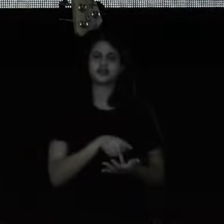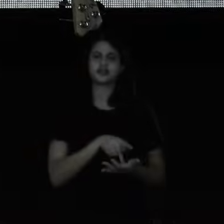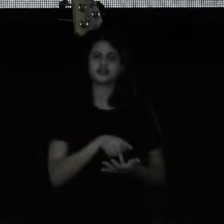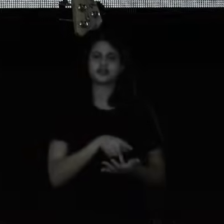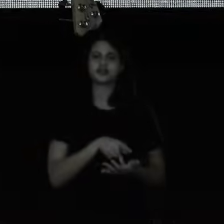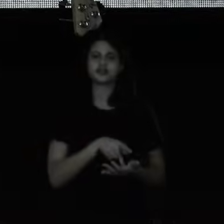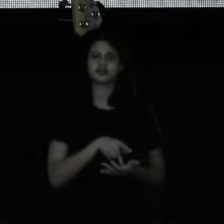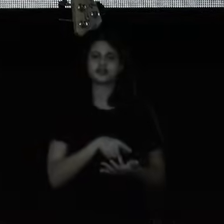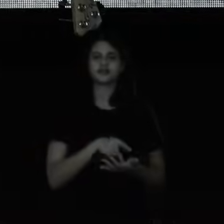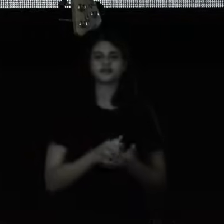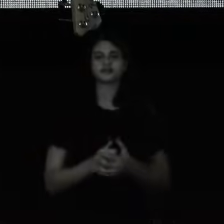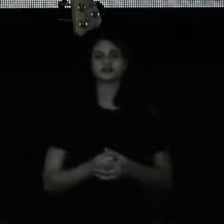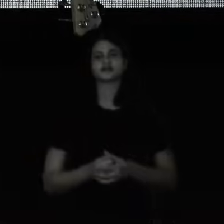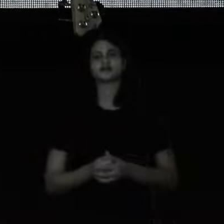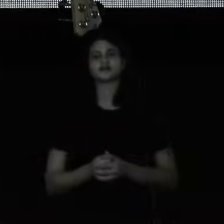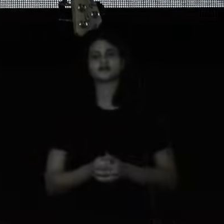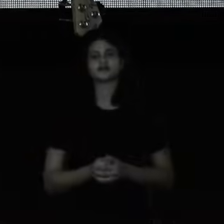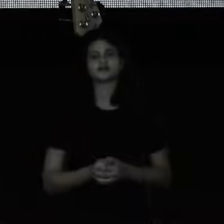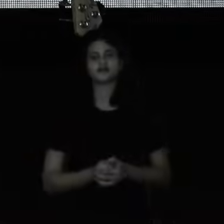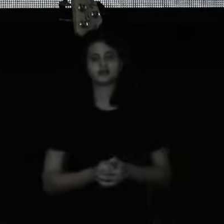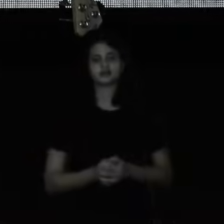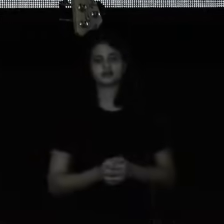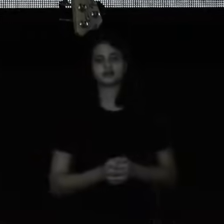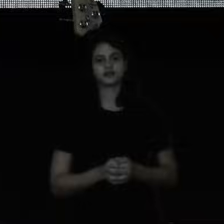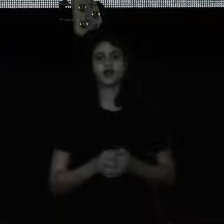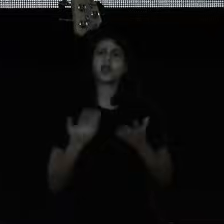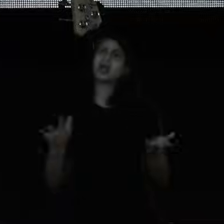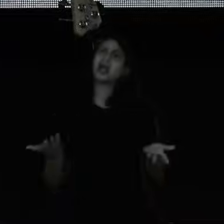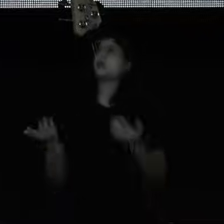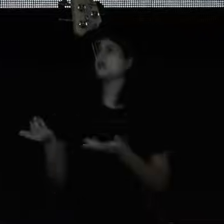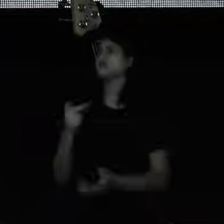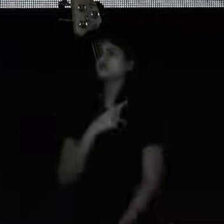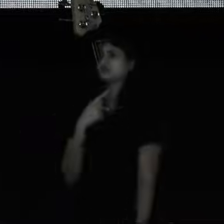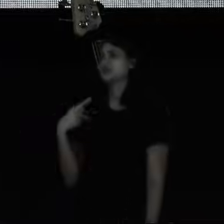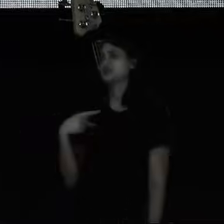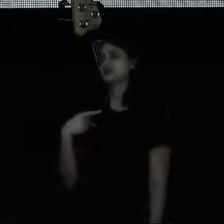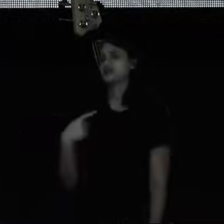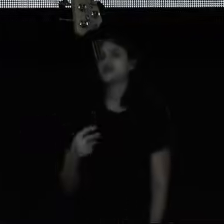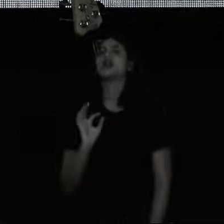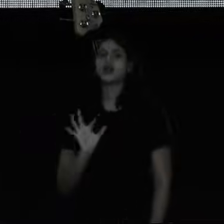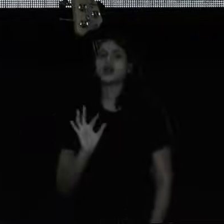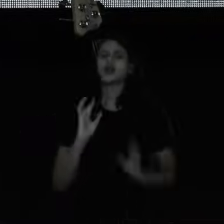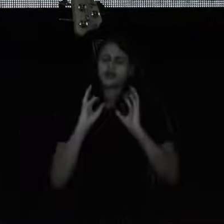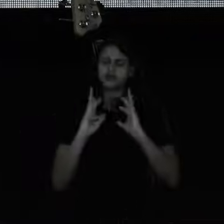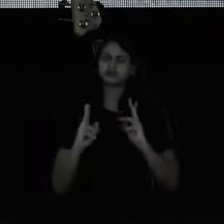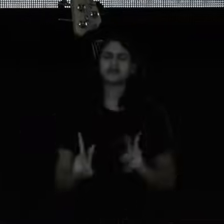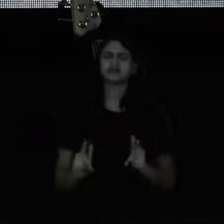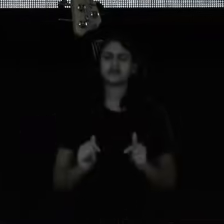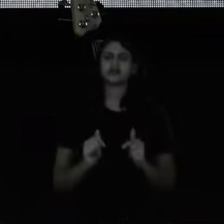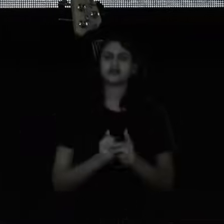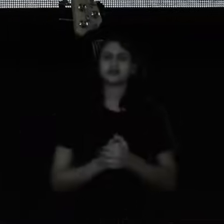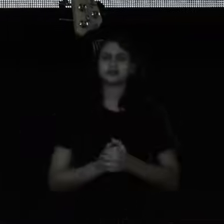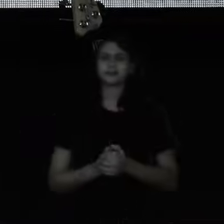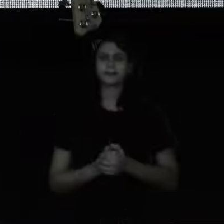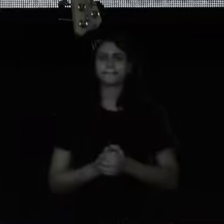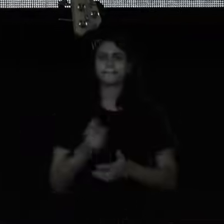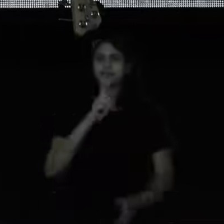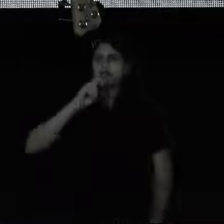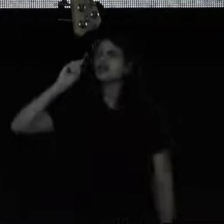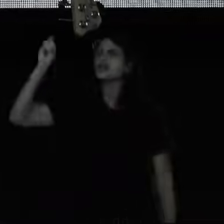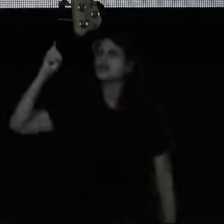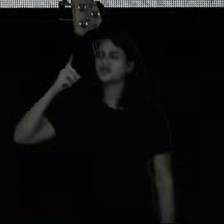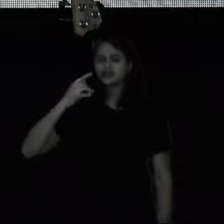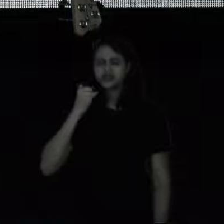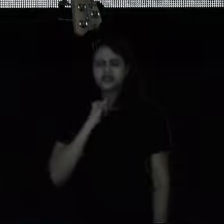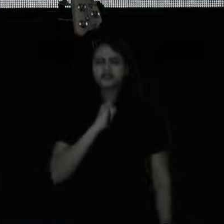perfis para você. Como assim, pastor? Deixa eu te explicar. Se Deus já disse que a gente é amado, que a gente é aceito,